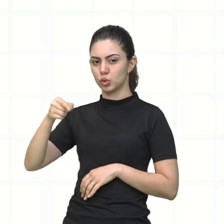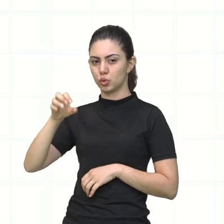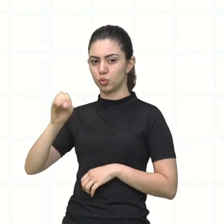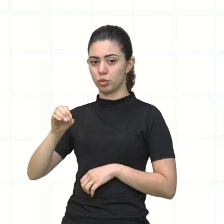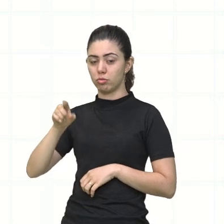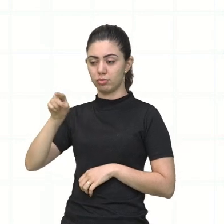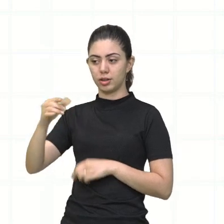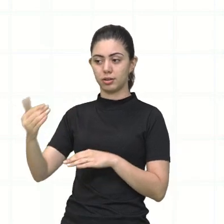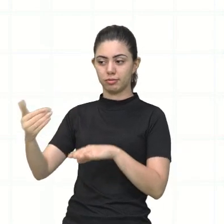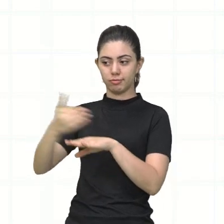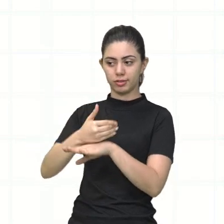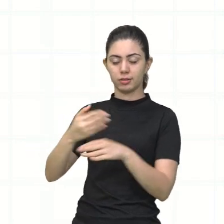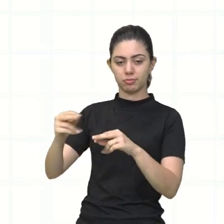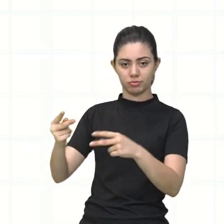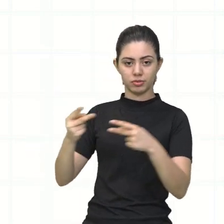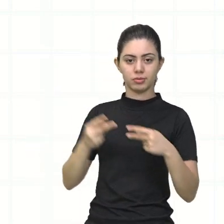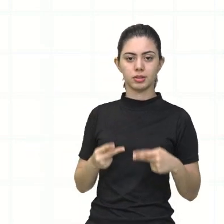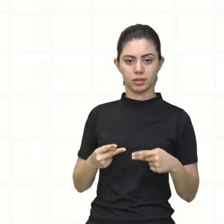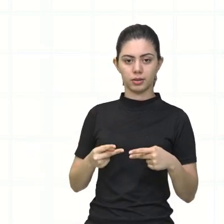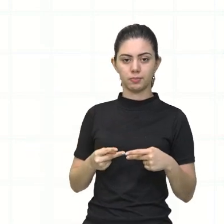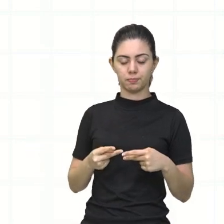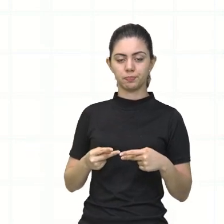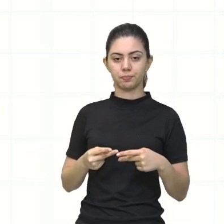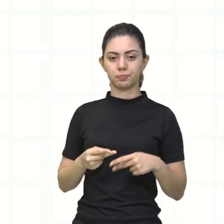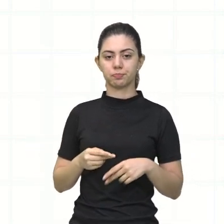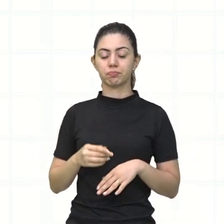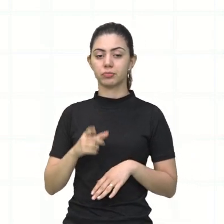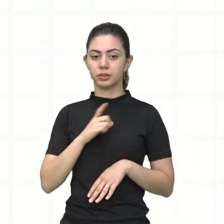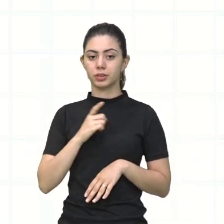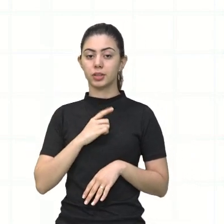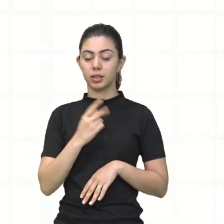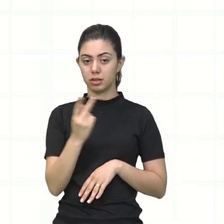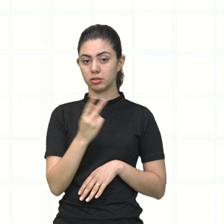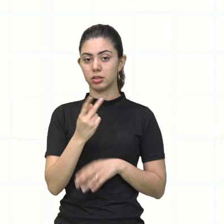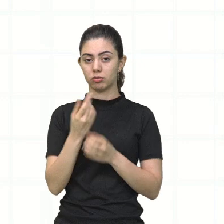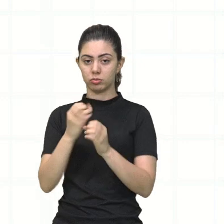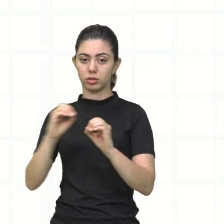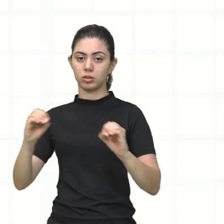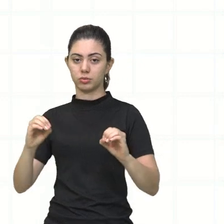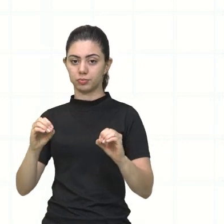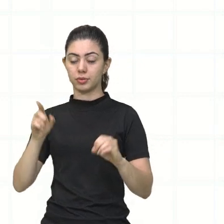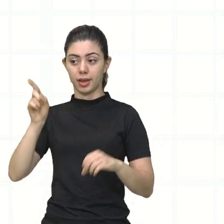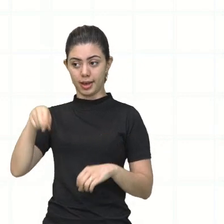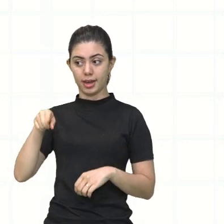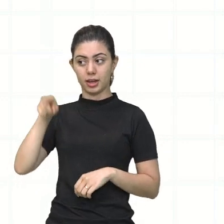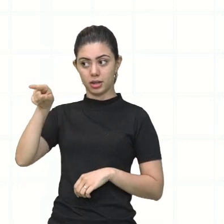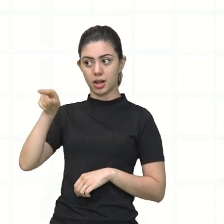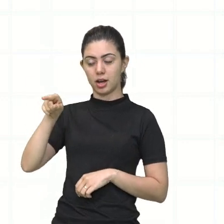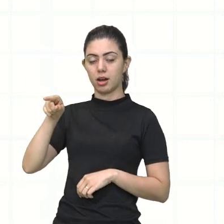está vindo nos visitar. Eu tenho a segunda oração, que é meu primo.